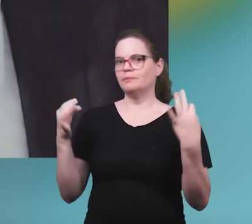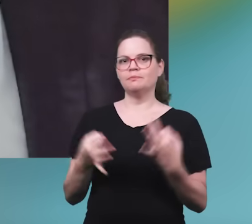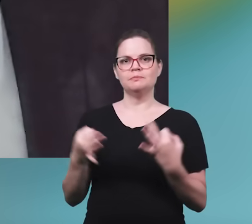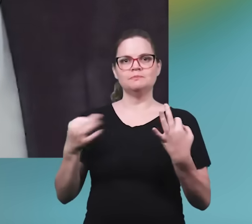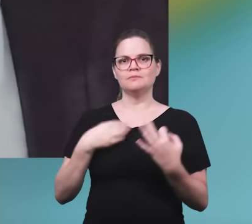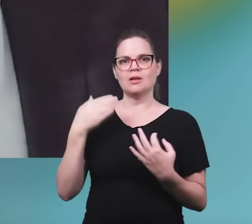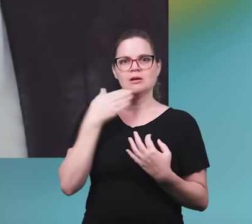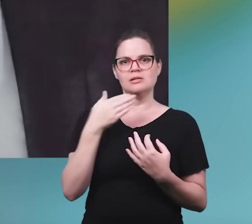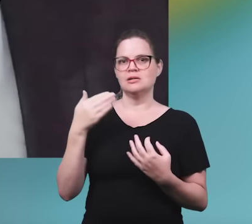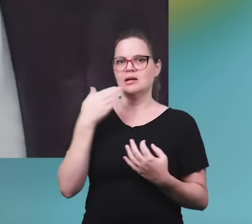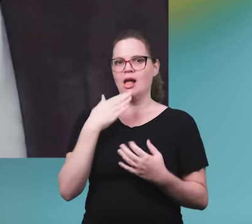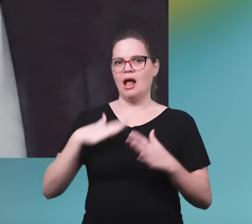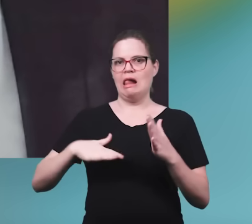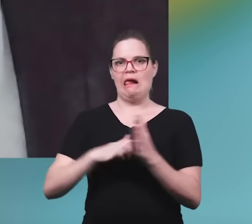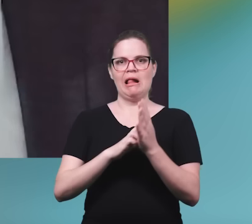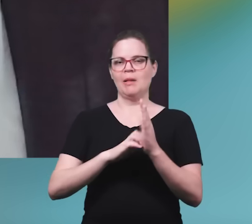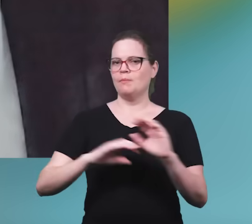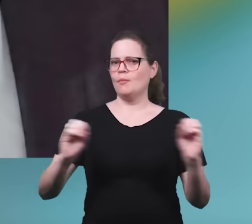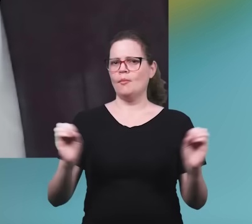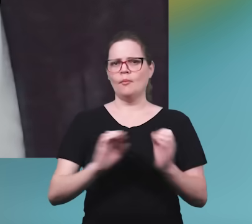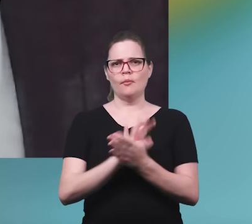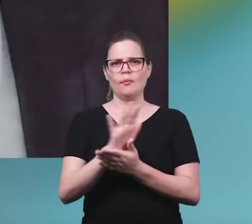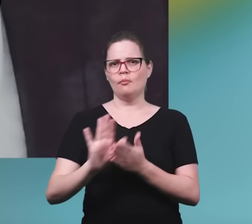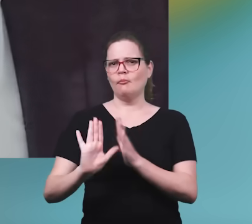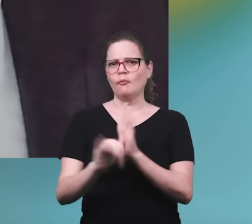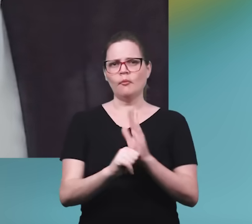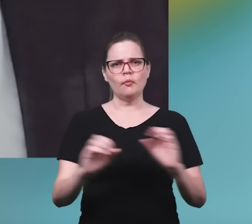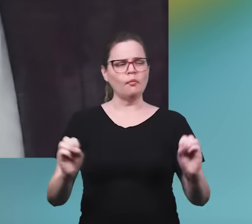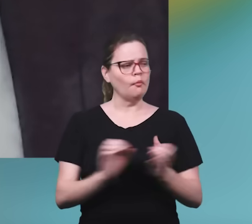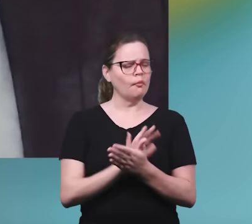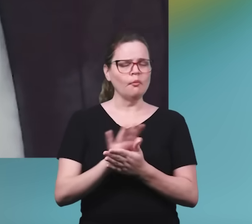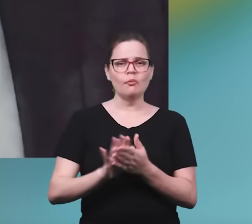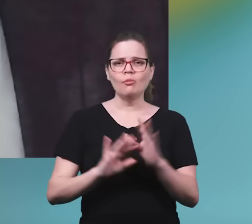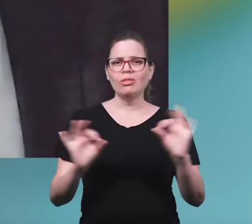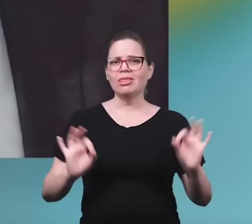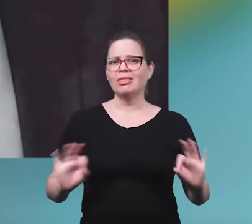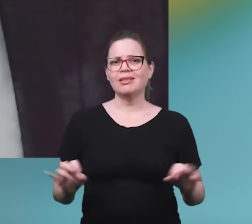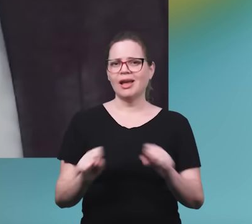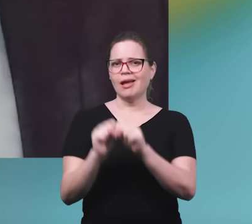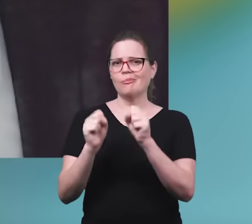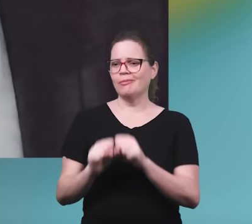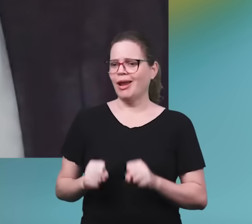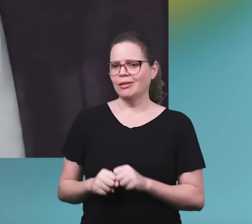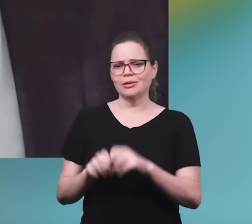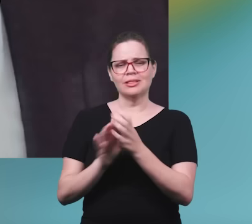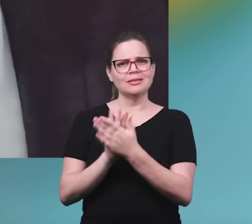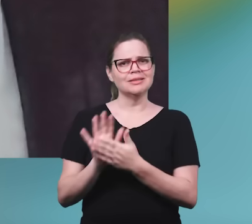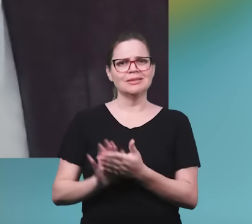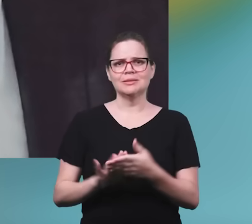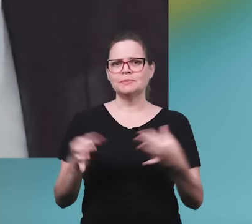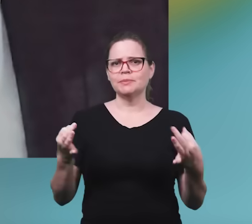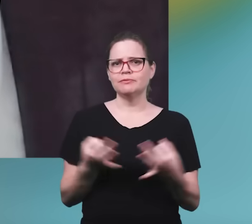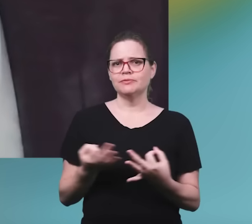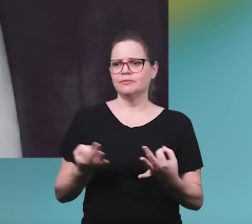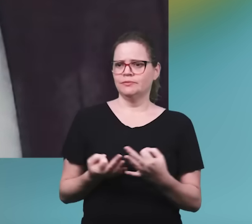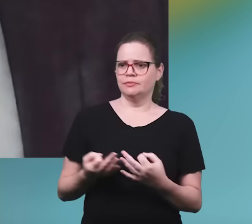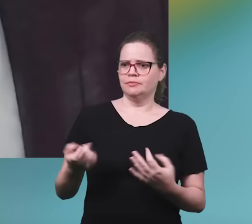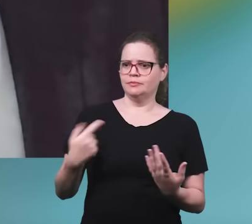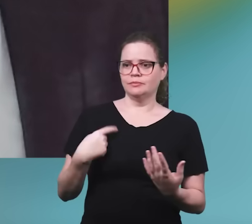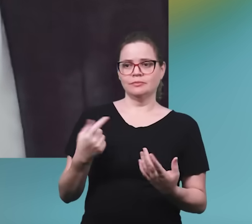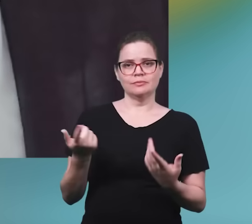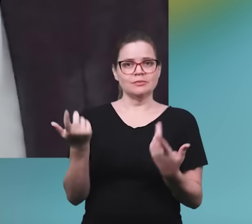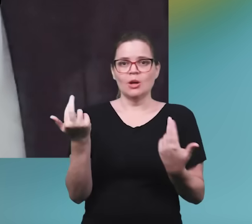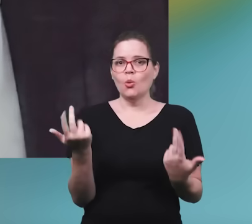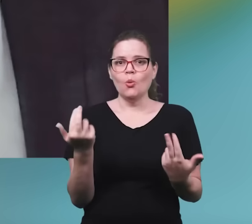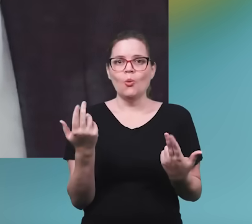estado, não havia nada amassado, não havia algo que pudesse deteriorar o veículo,